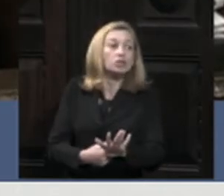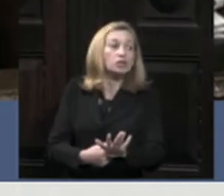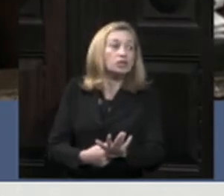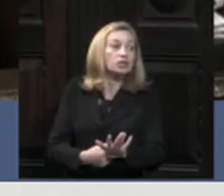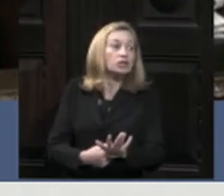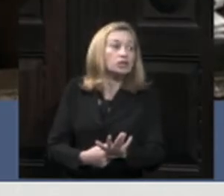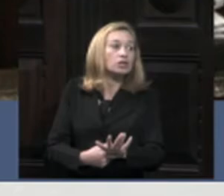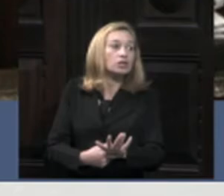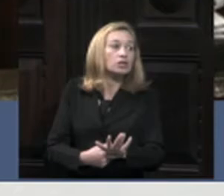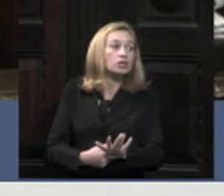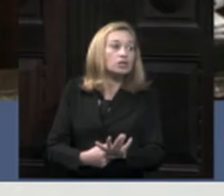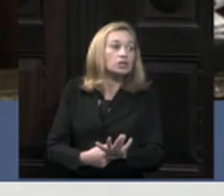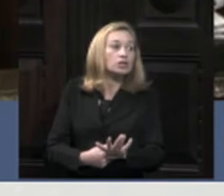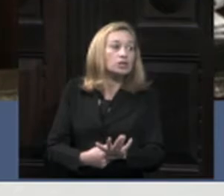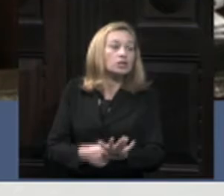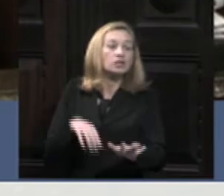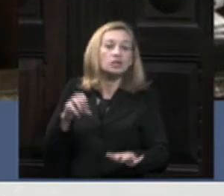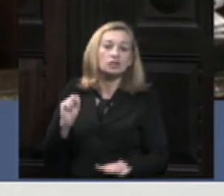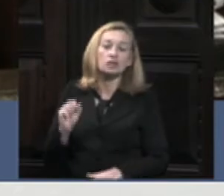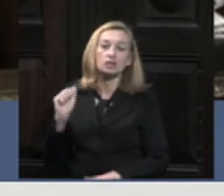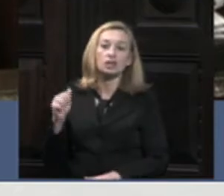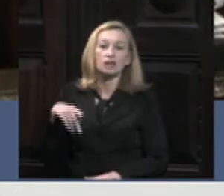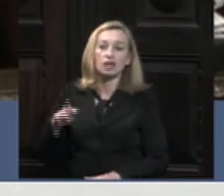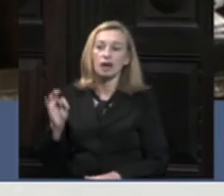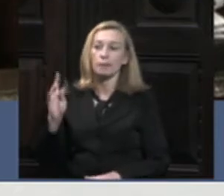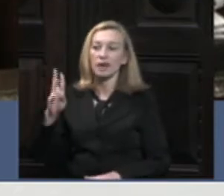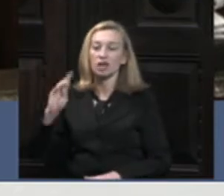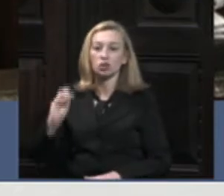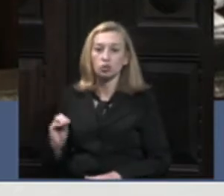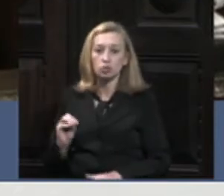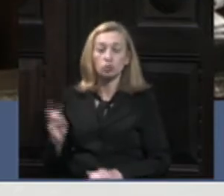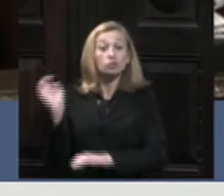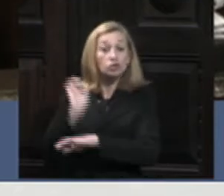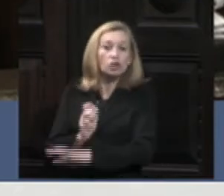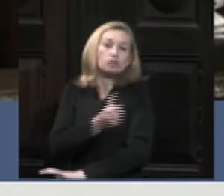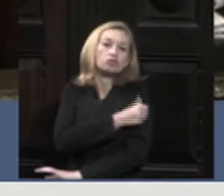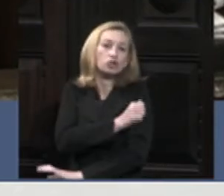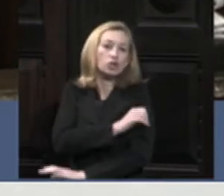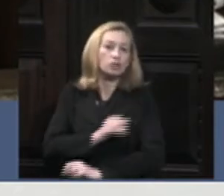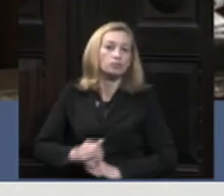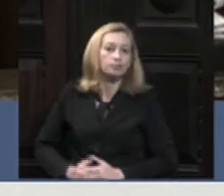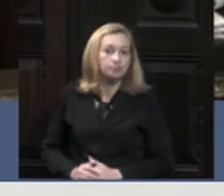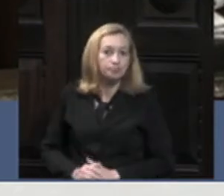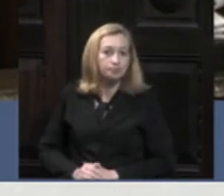universalizar o saneamento básico no estado do Rio de Janeiro.